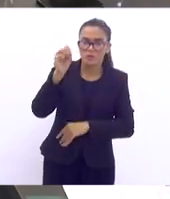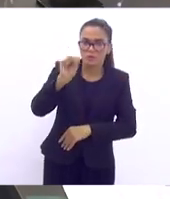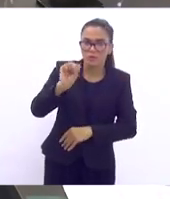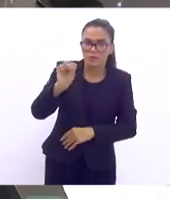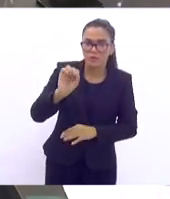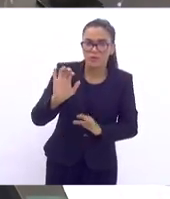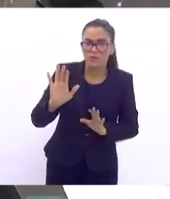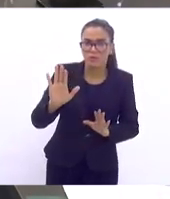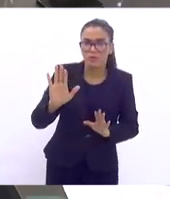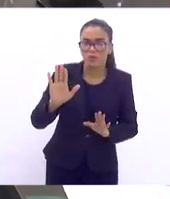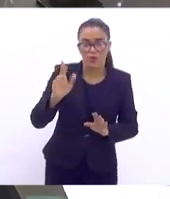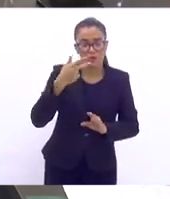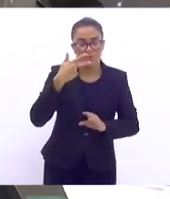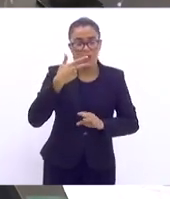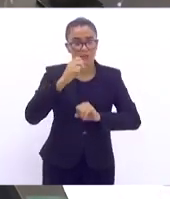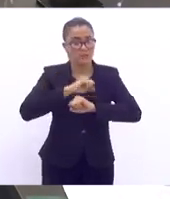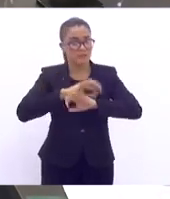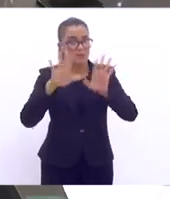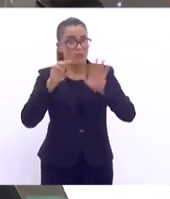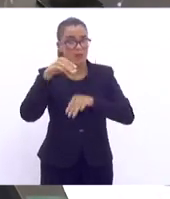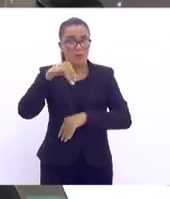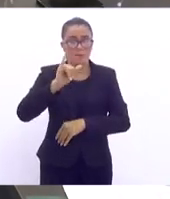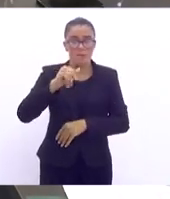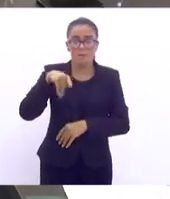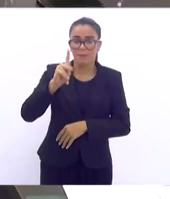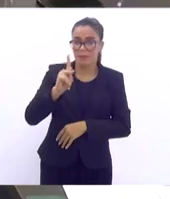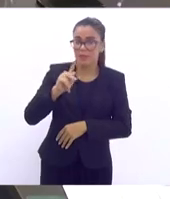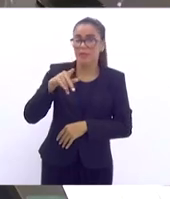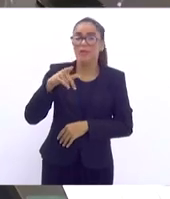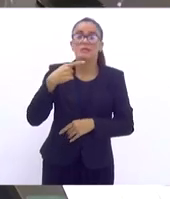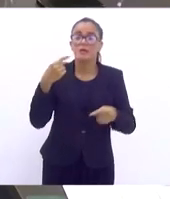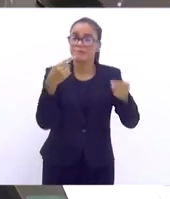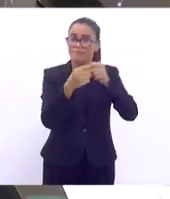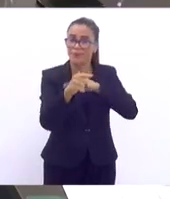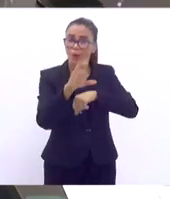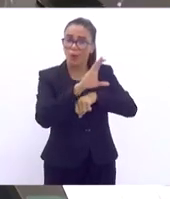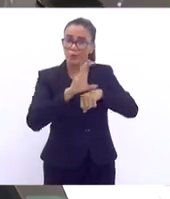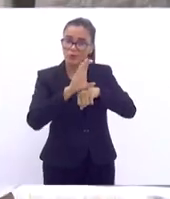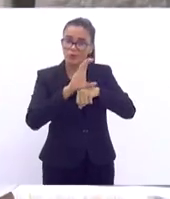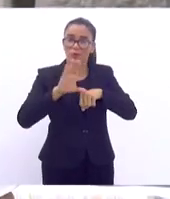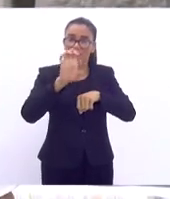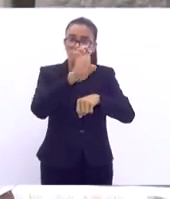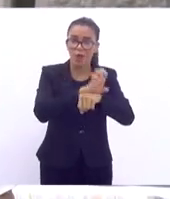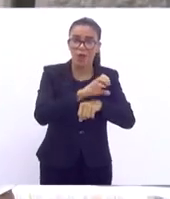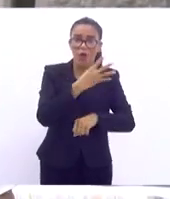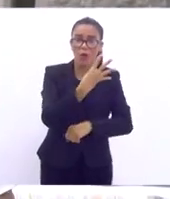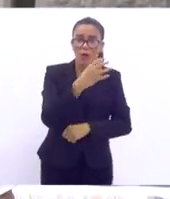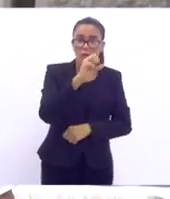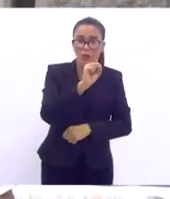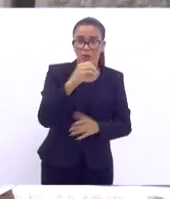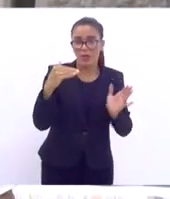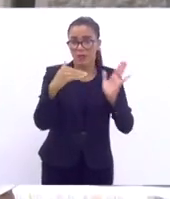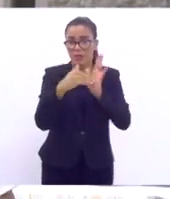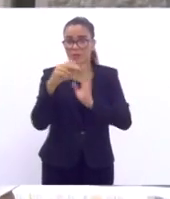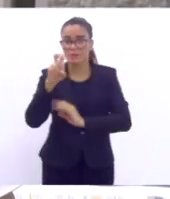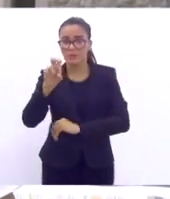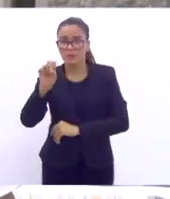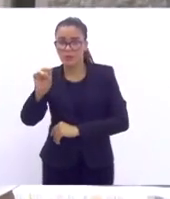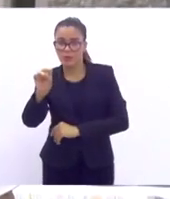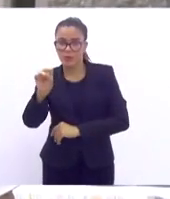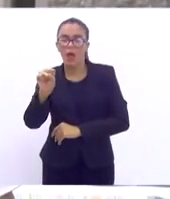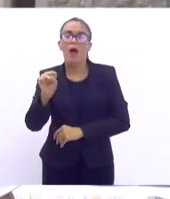eu vou ser claro aqui Deputado as inconstitucionalidades são os projetos 48 a 58